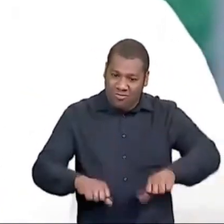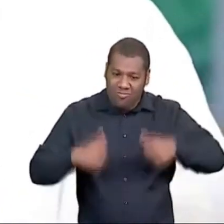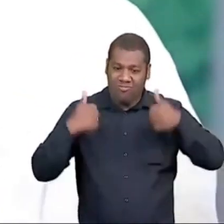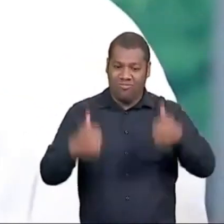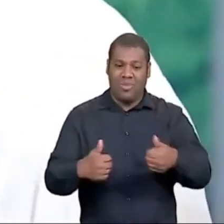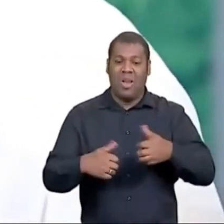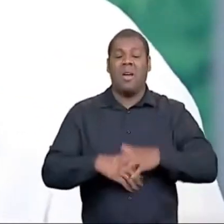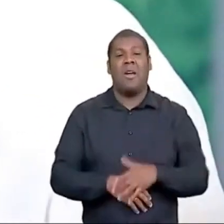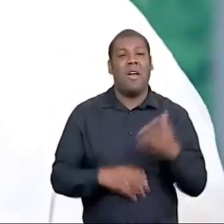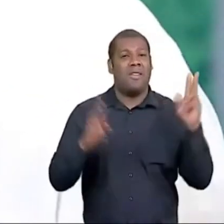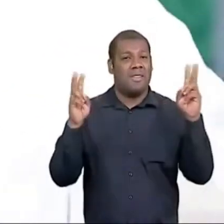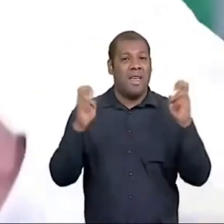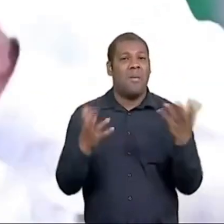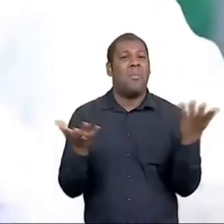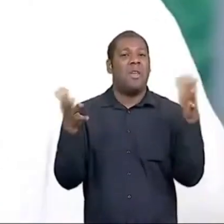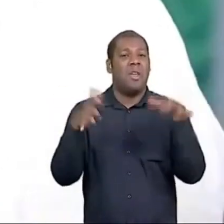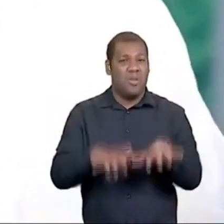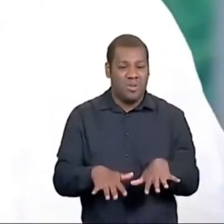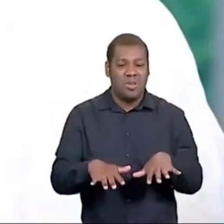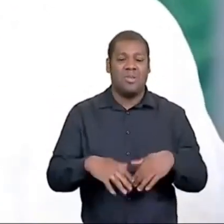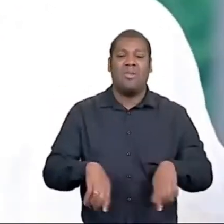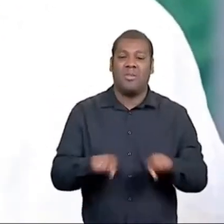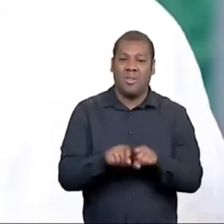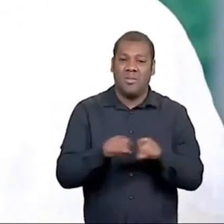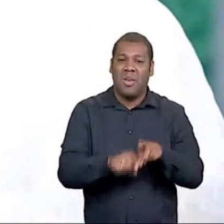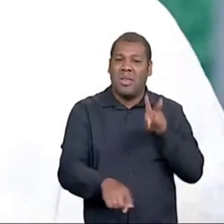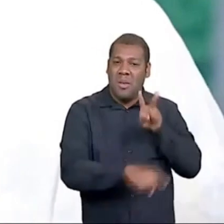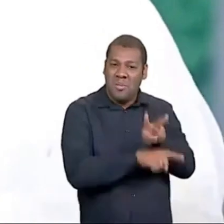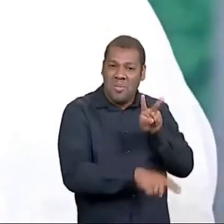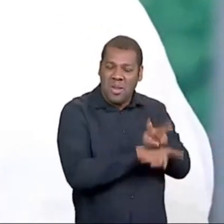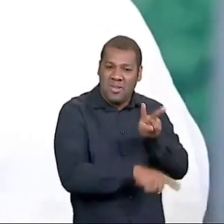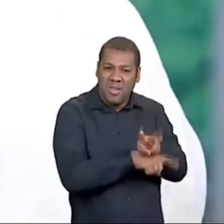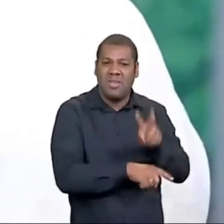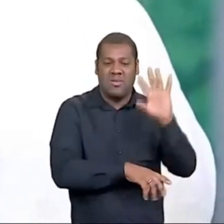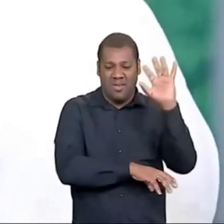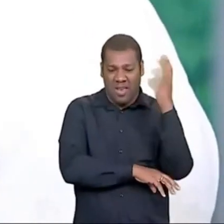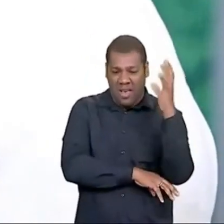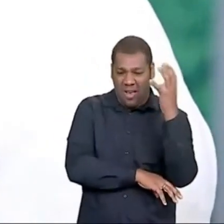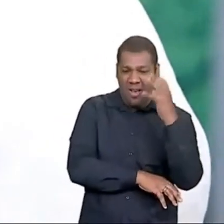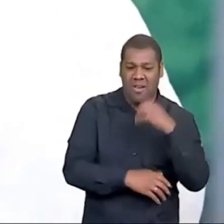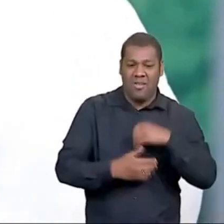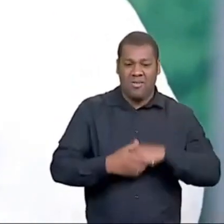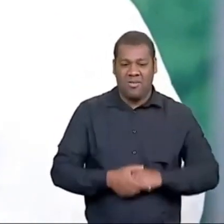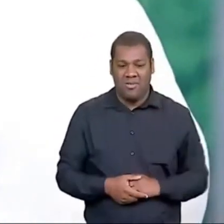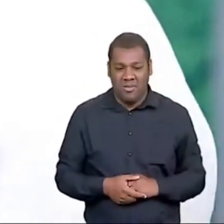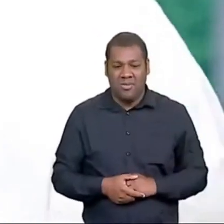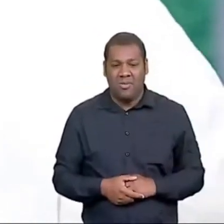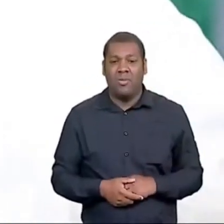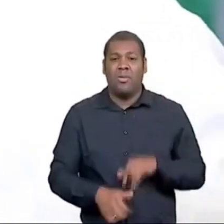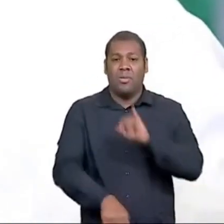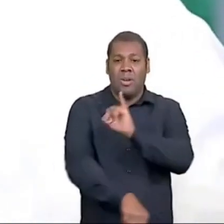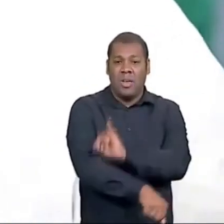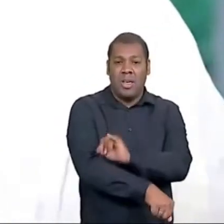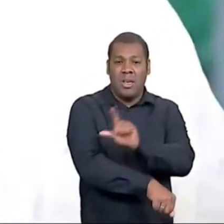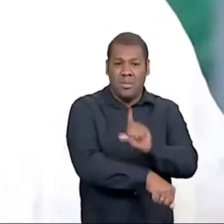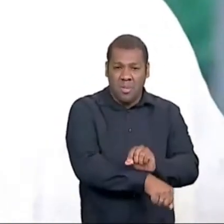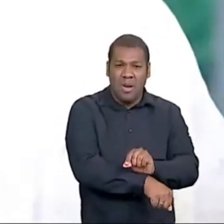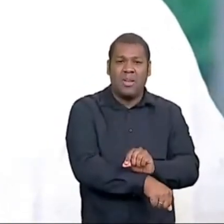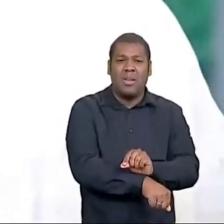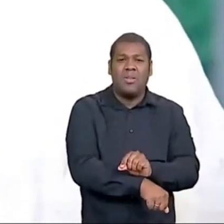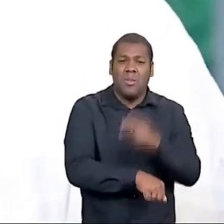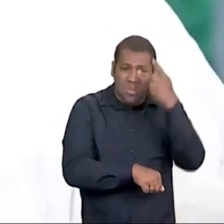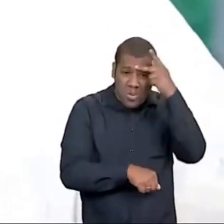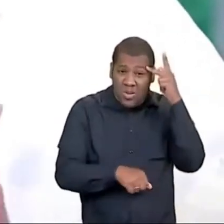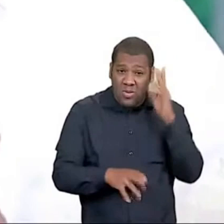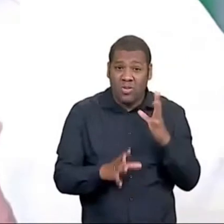que significava preservação do ambiente. Eu vou dar um dado para você, Gracinha. Só o Ibama tinha 1.700 pessoas quando era presidente